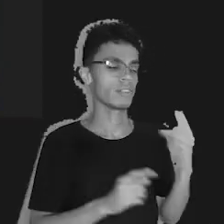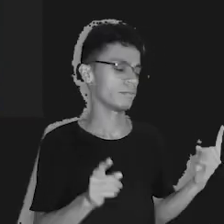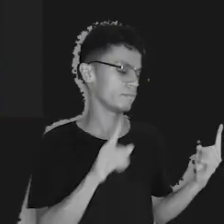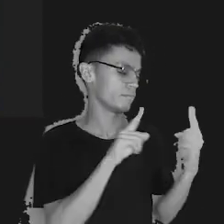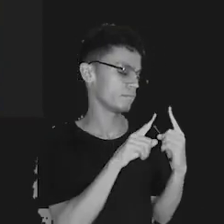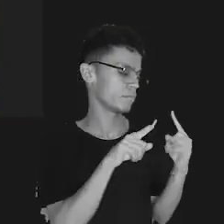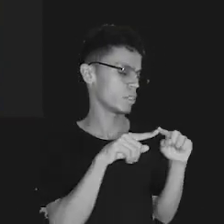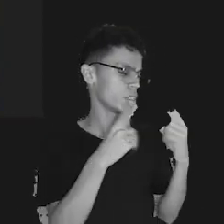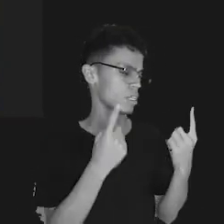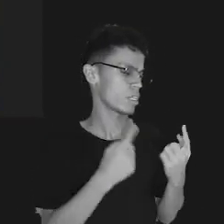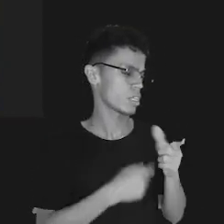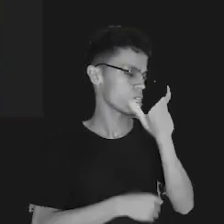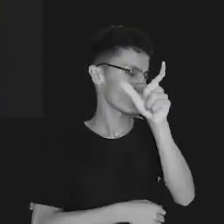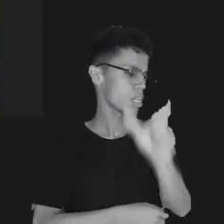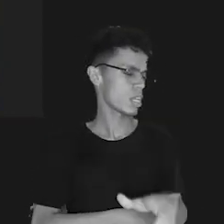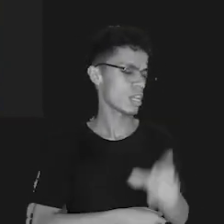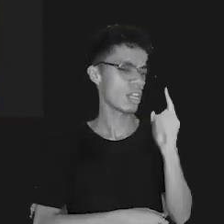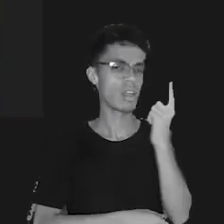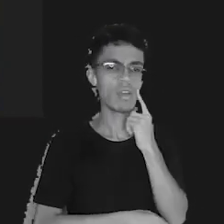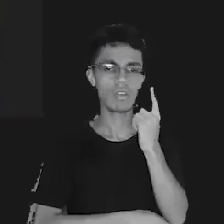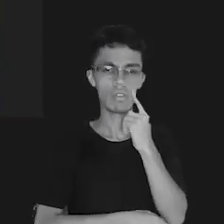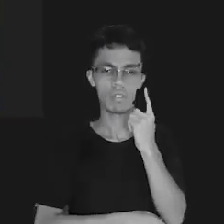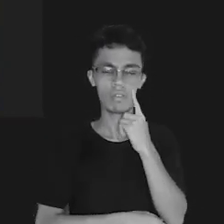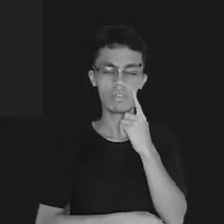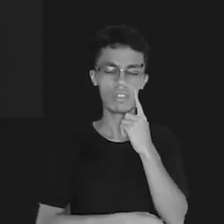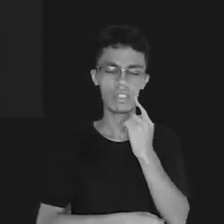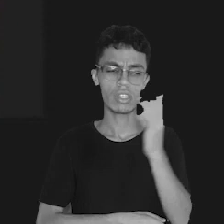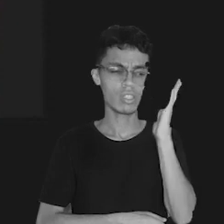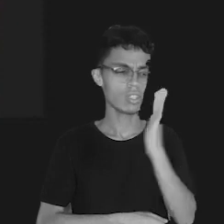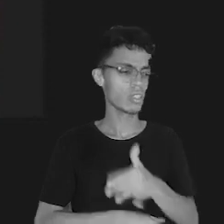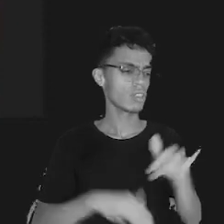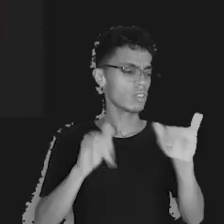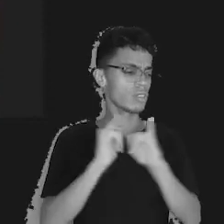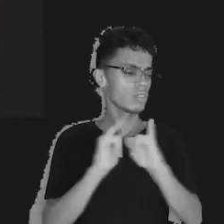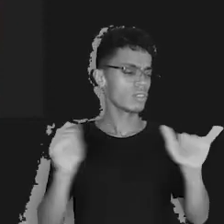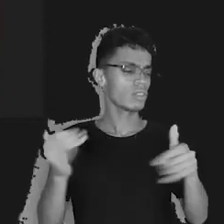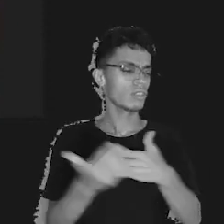Mas esse homem eu vi. Não vos disse?